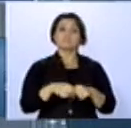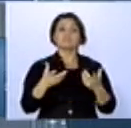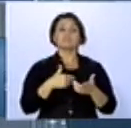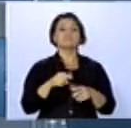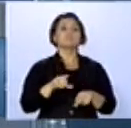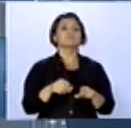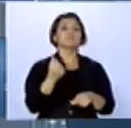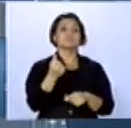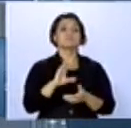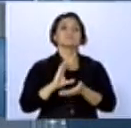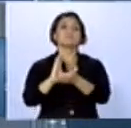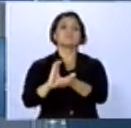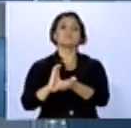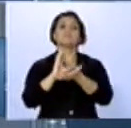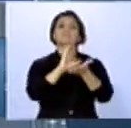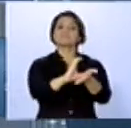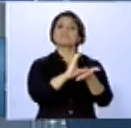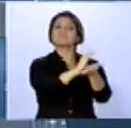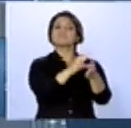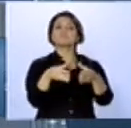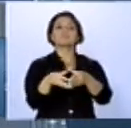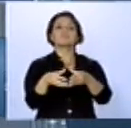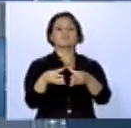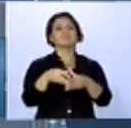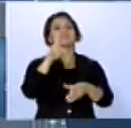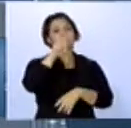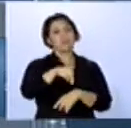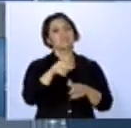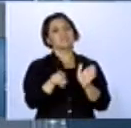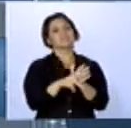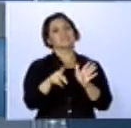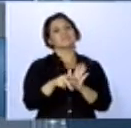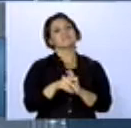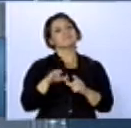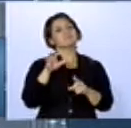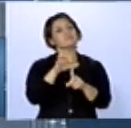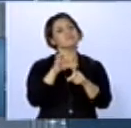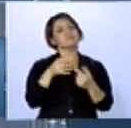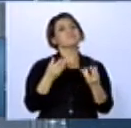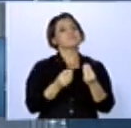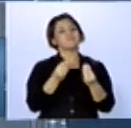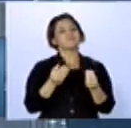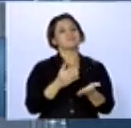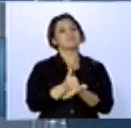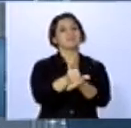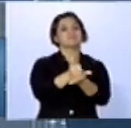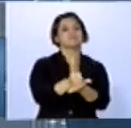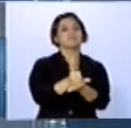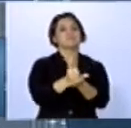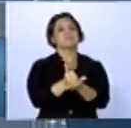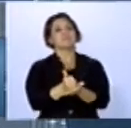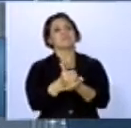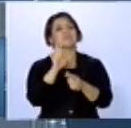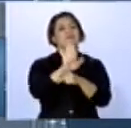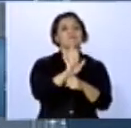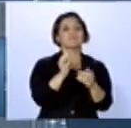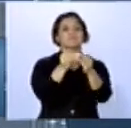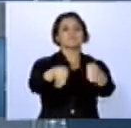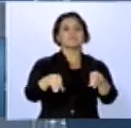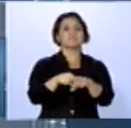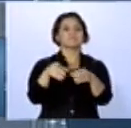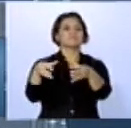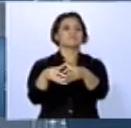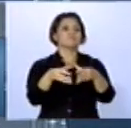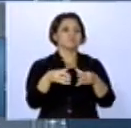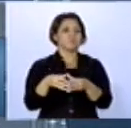de distribuição de recursos ao partido É sim uma forma de intervenção do estado na competição eleitoral a gente fala muito nas questões